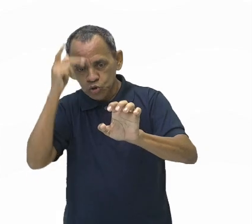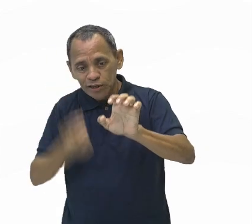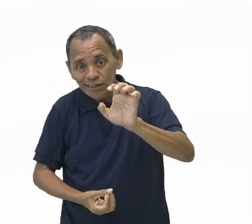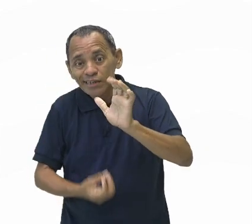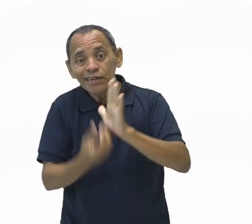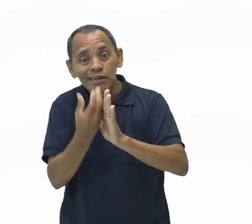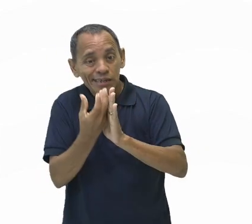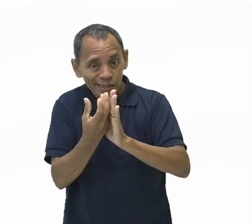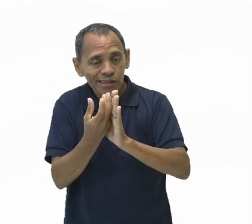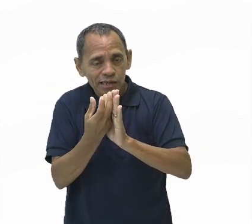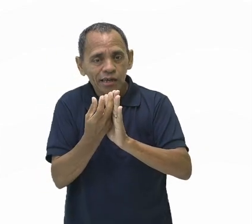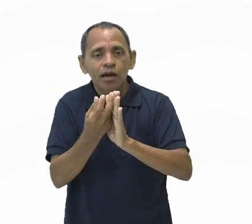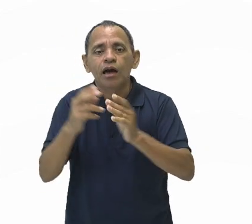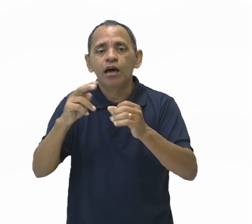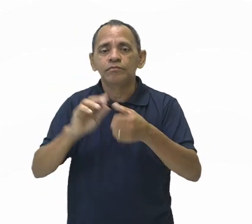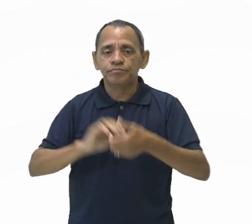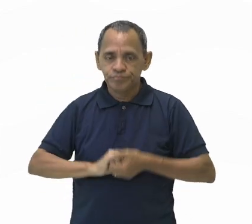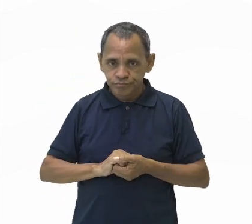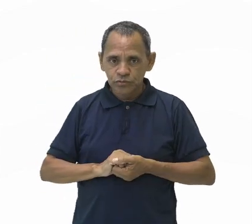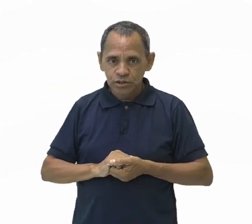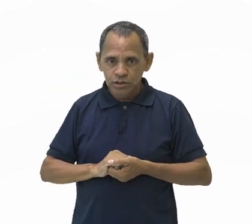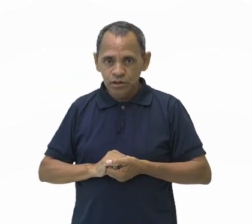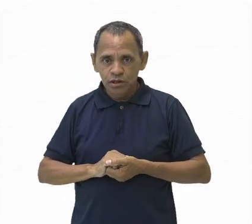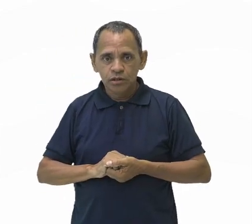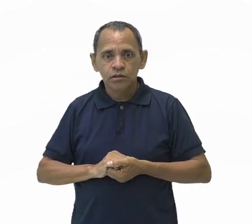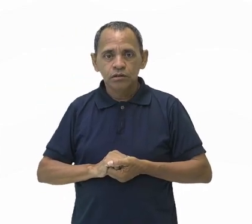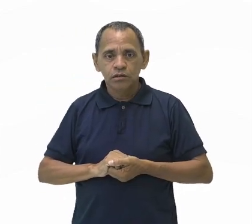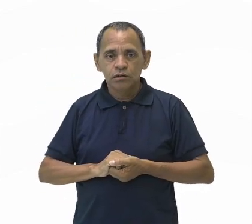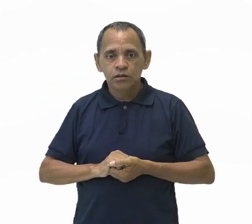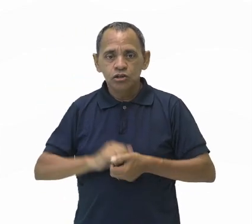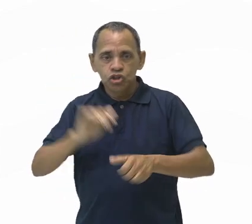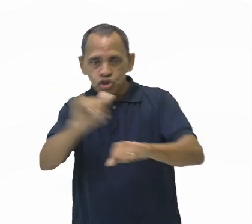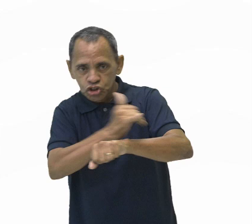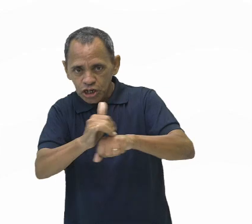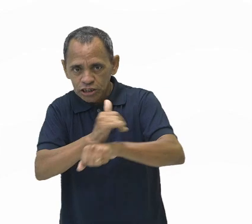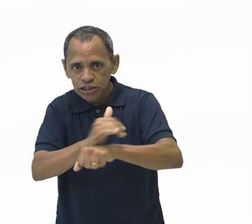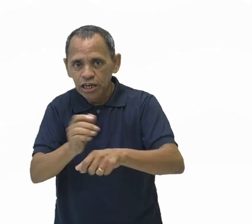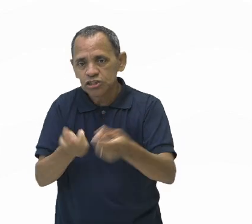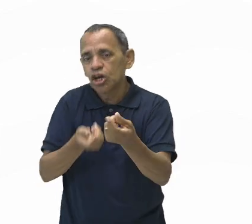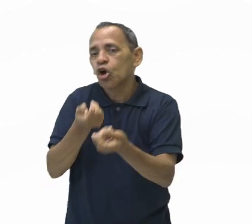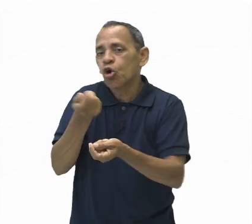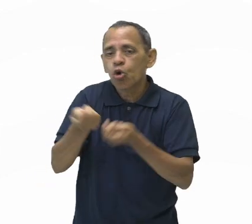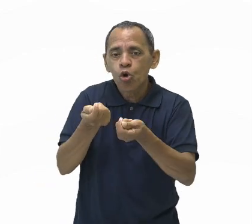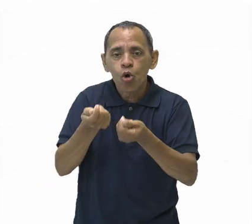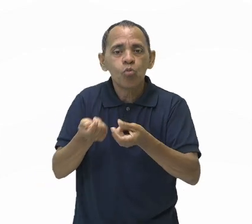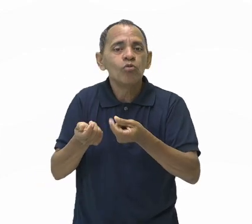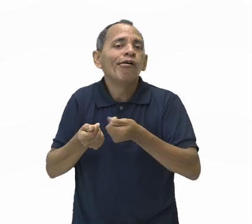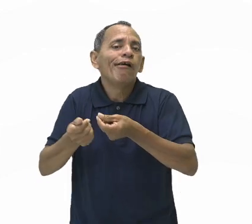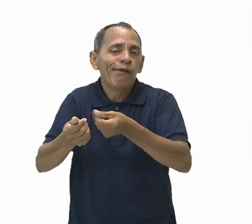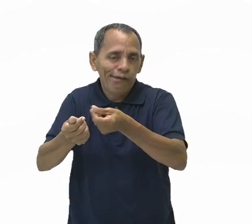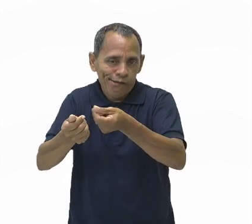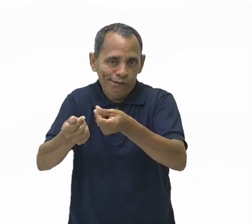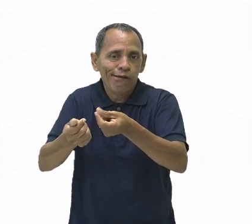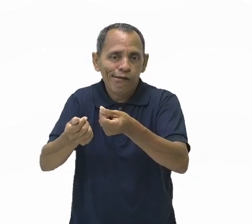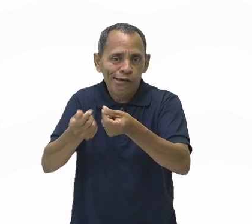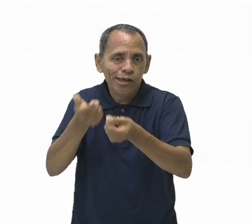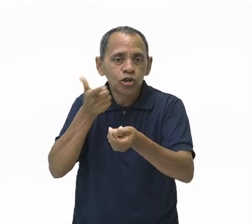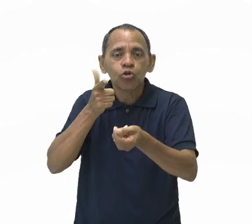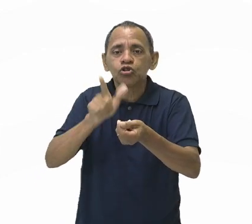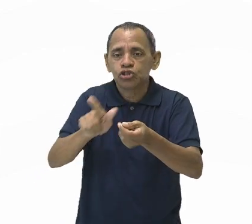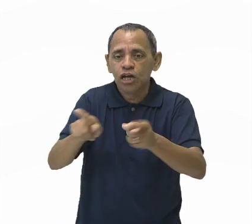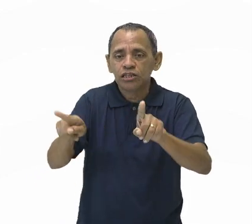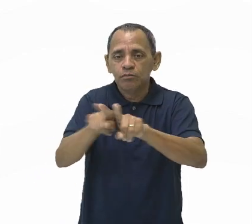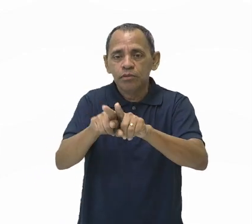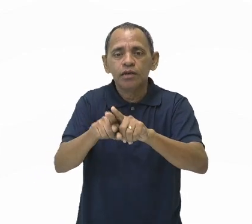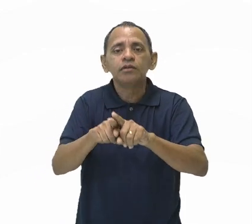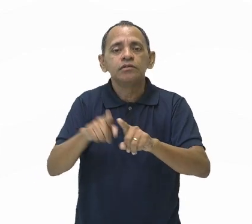gera renda. E, de certa forma, vamos esquecer um pouquinho a coisa do dinheiro, né? É uma pessoa que gera impacto positivo na